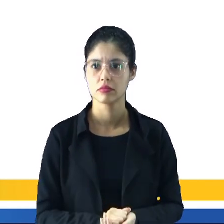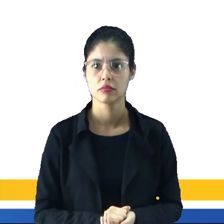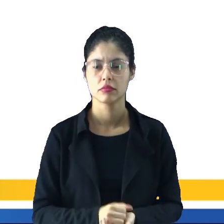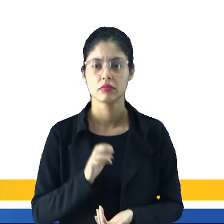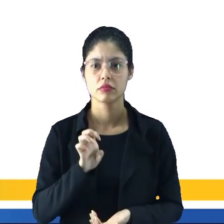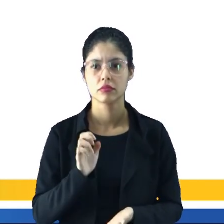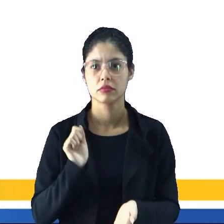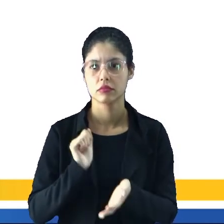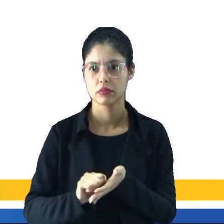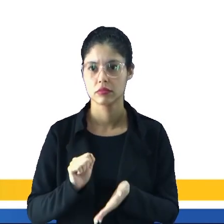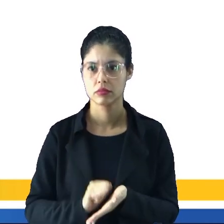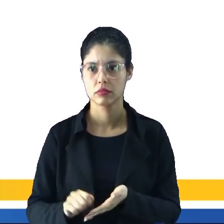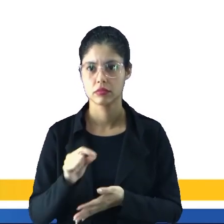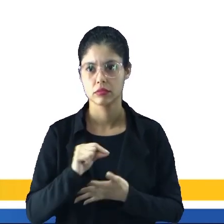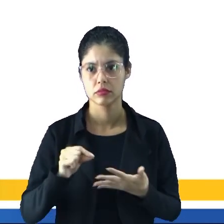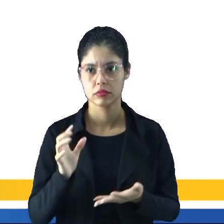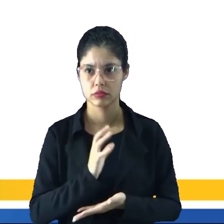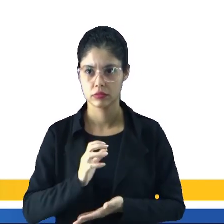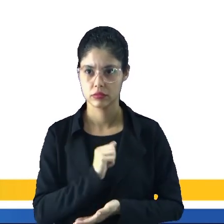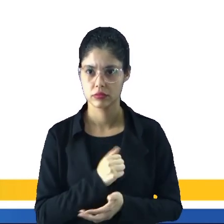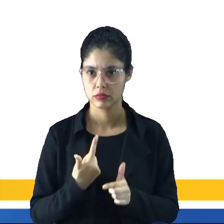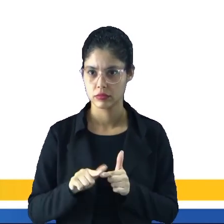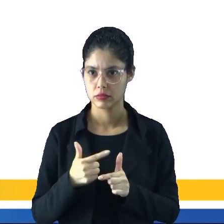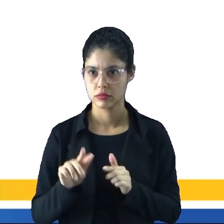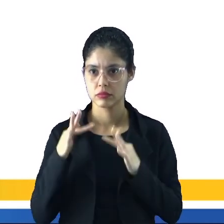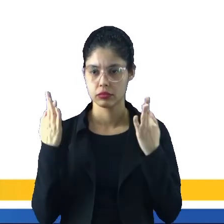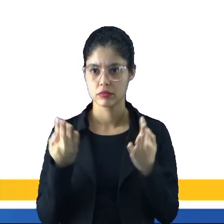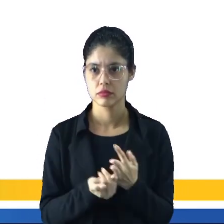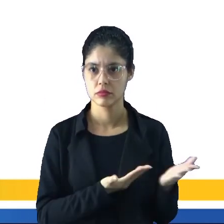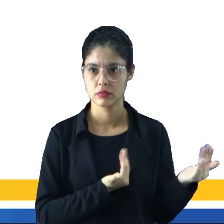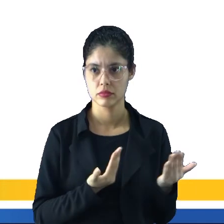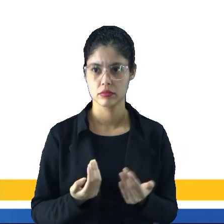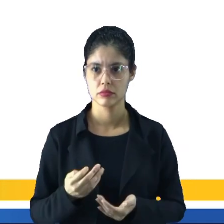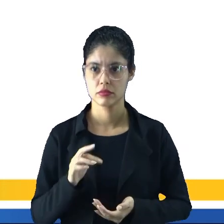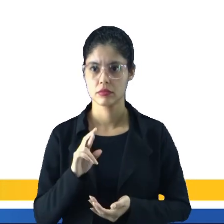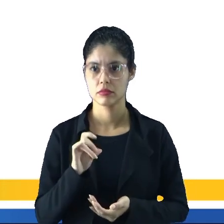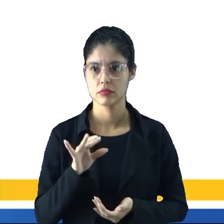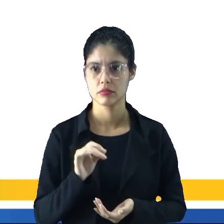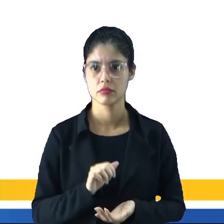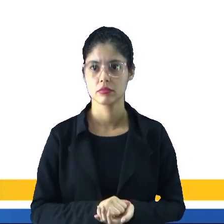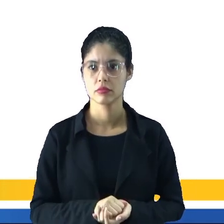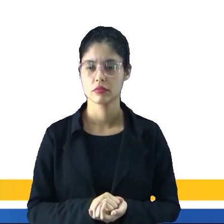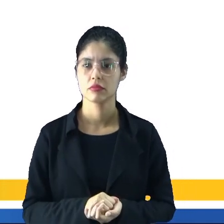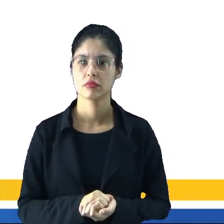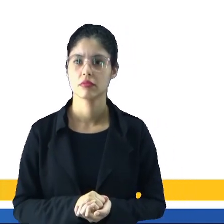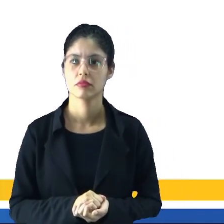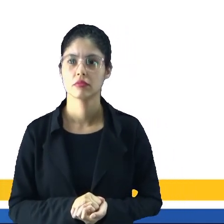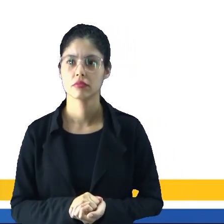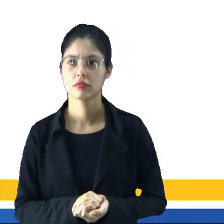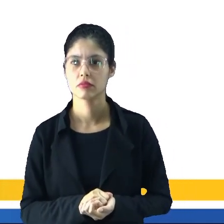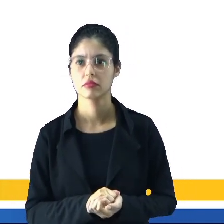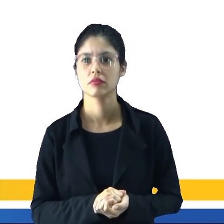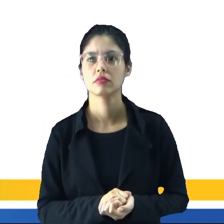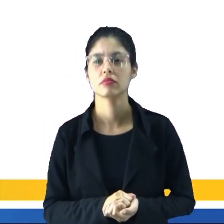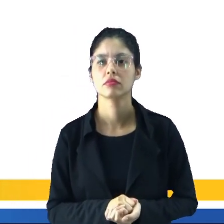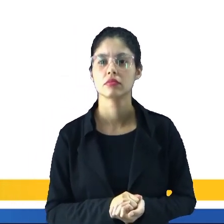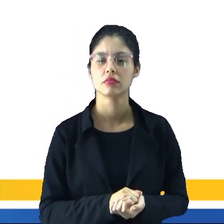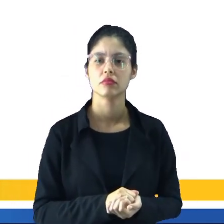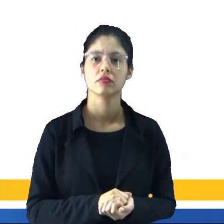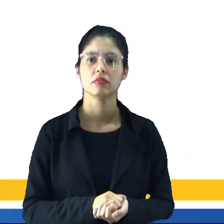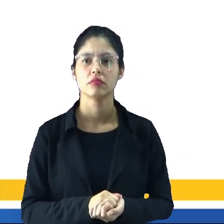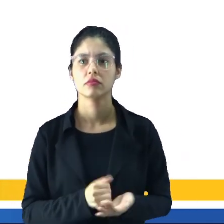firmeza. Letra E. O tipo de amor que gera problemas às famílias. Descrever o tipo de amor que gera problemas